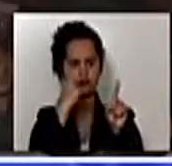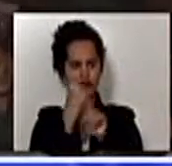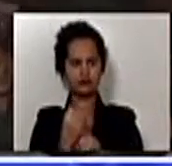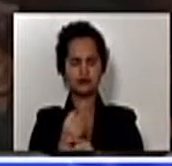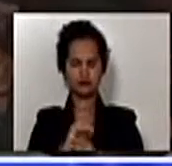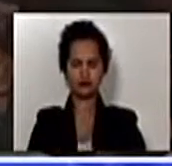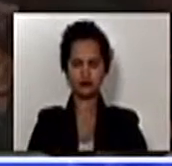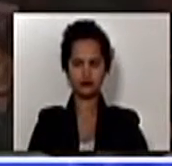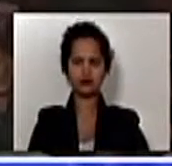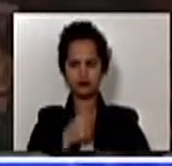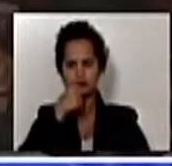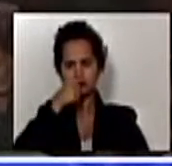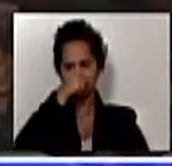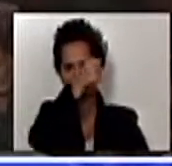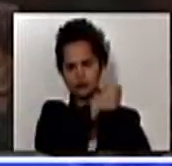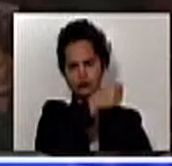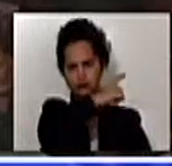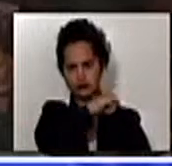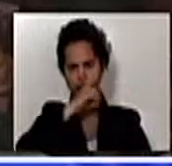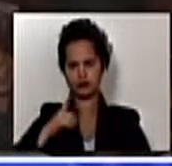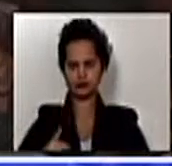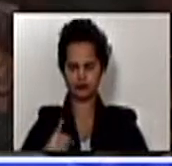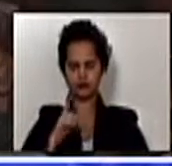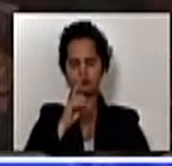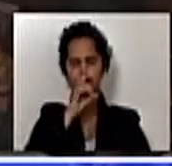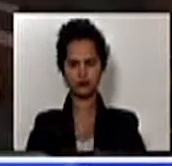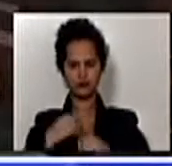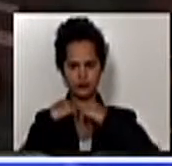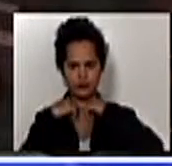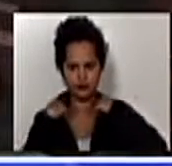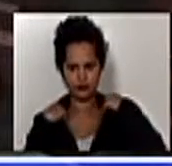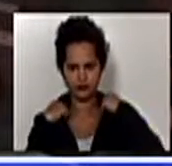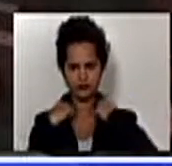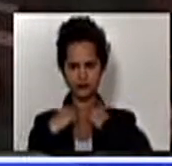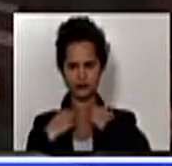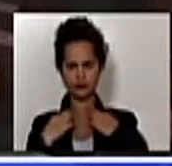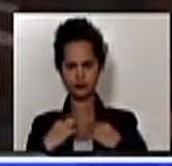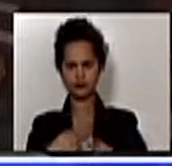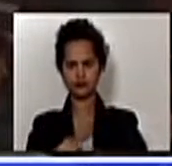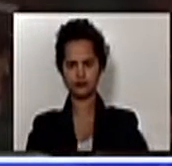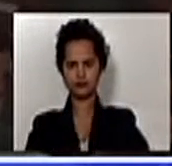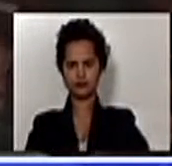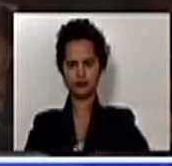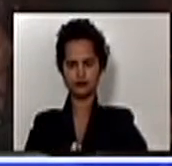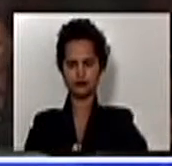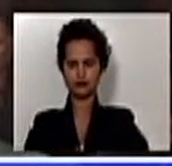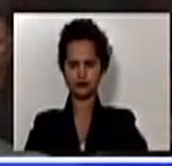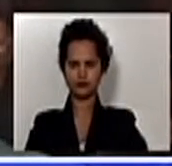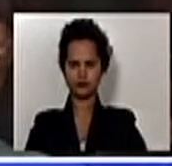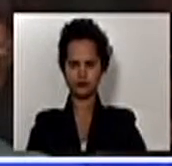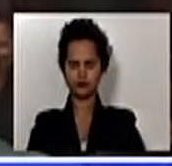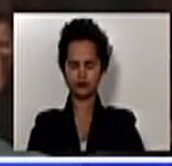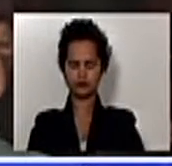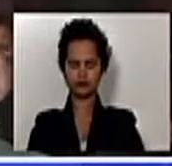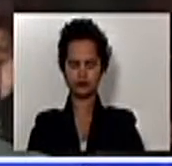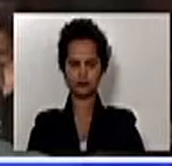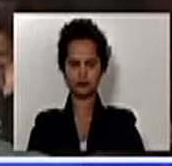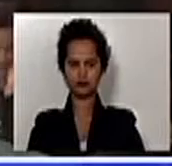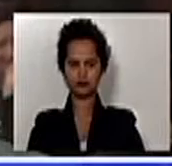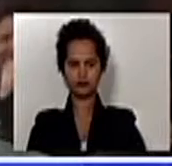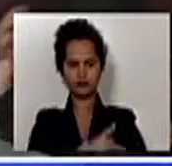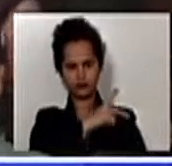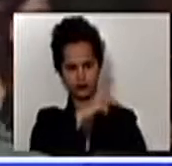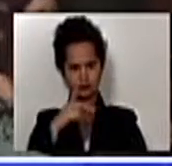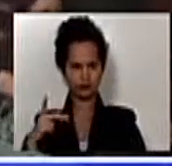Gostaria de passar a palavra aqui ao deputado Francisco Tenório. Senhor presidente, senhor